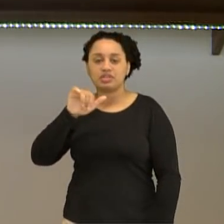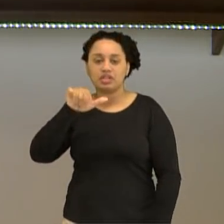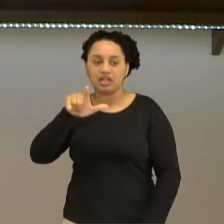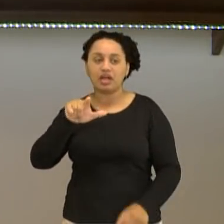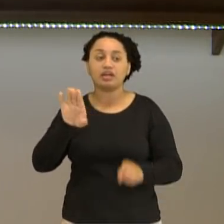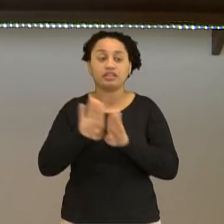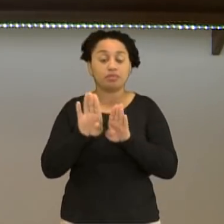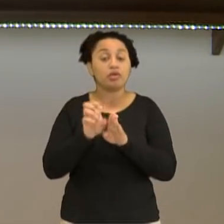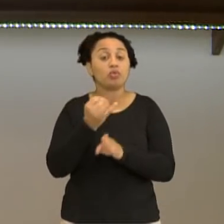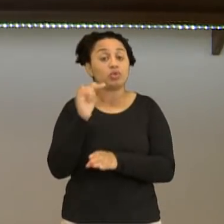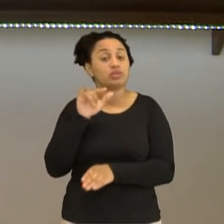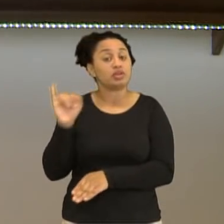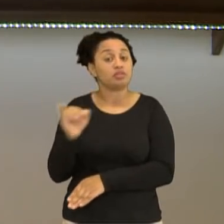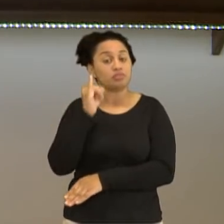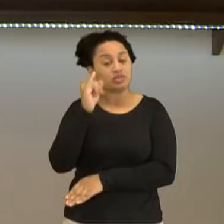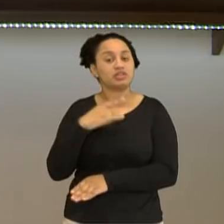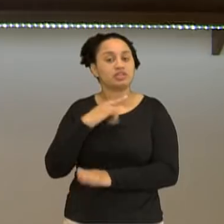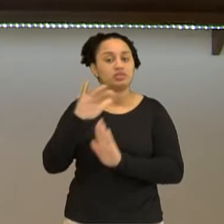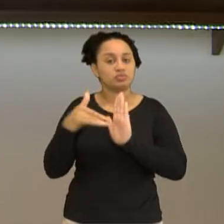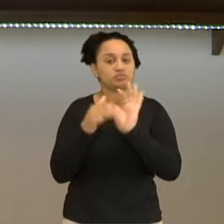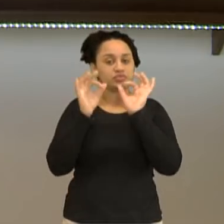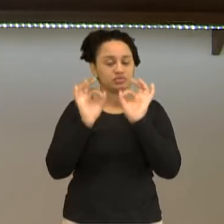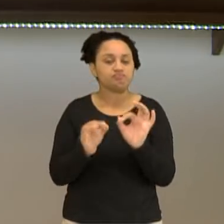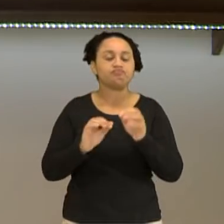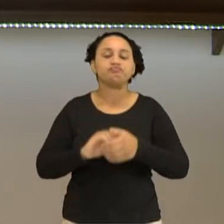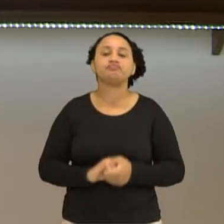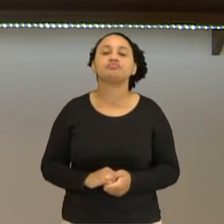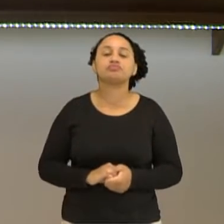desse sistema, beleza? Espero que vocês